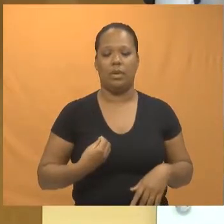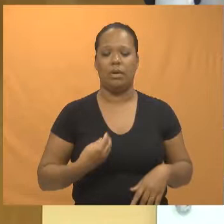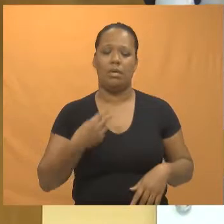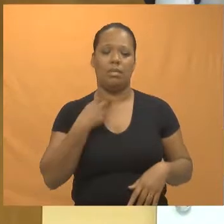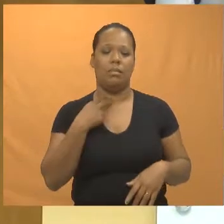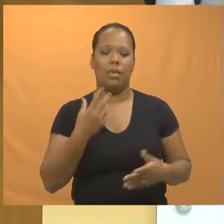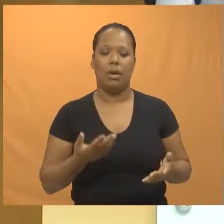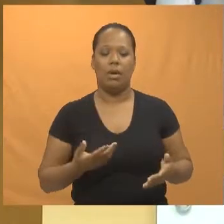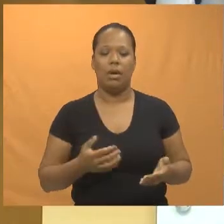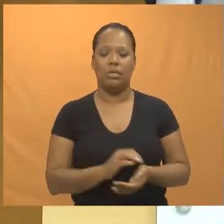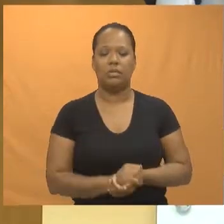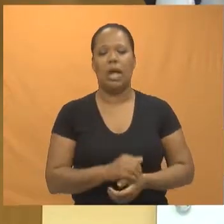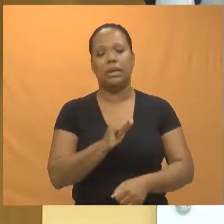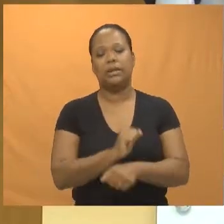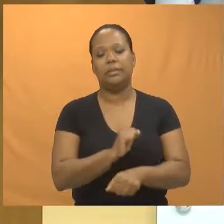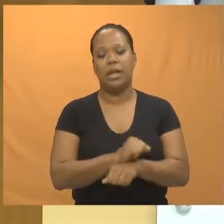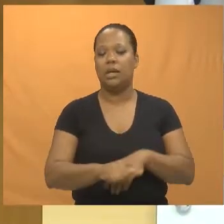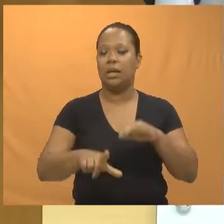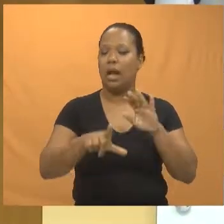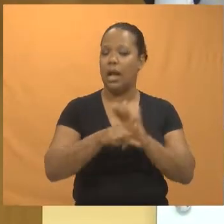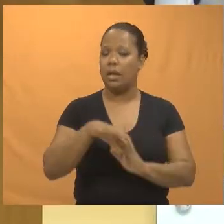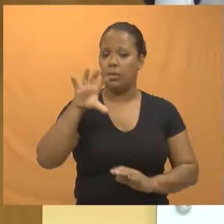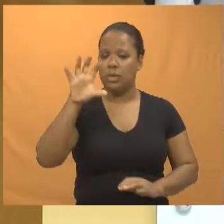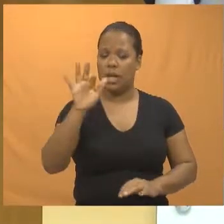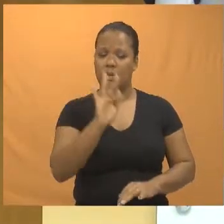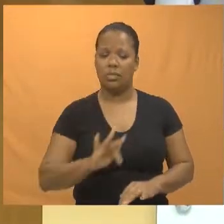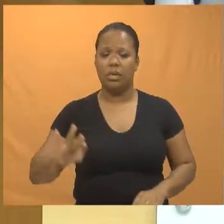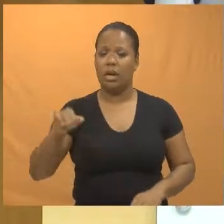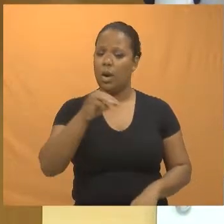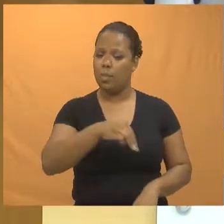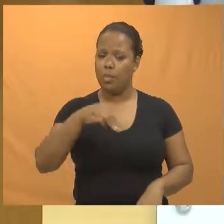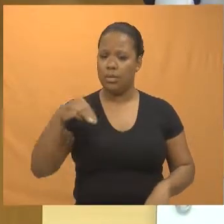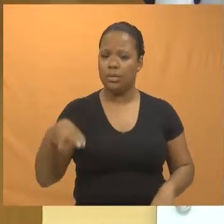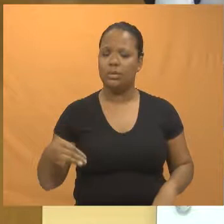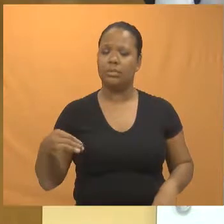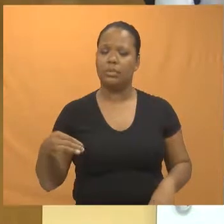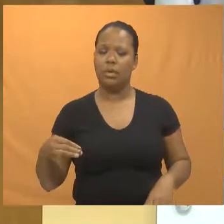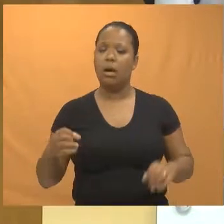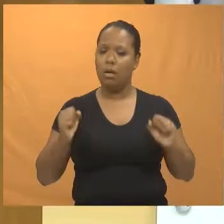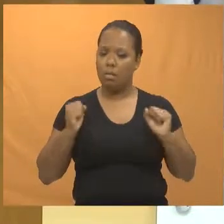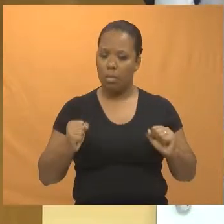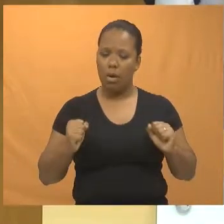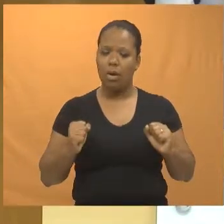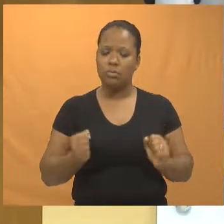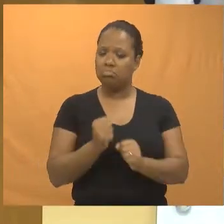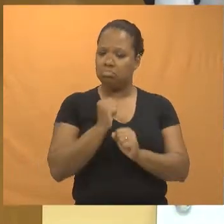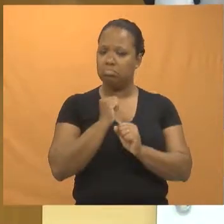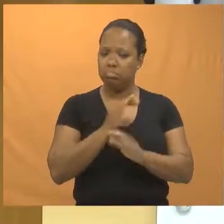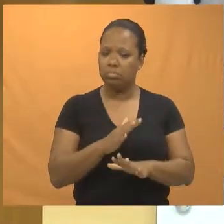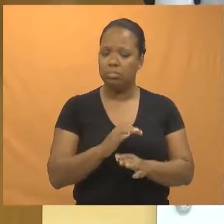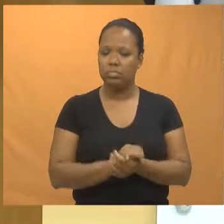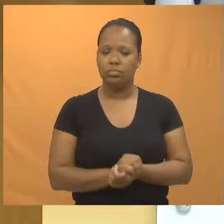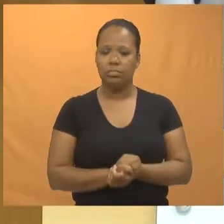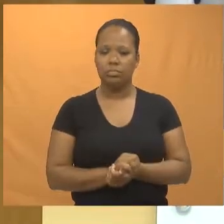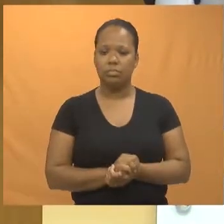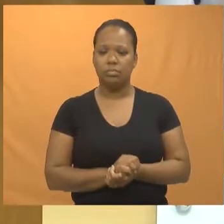mercê das leis do Estado, das leis federal, uma vez que o município também, né, pode se mobilizar e arrumar